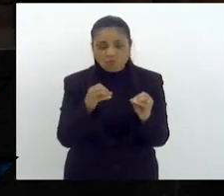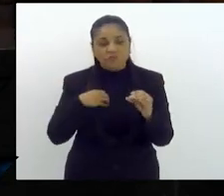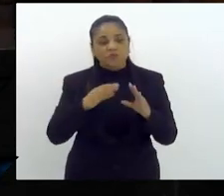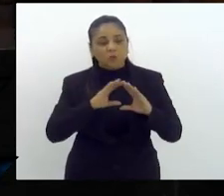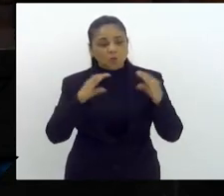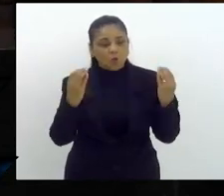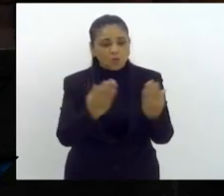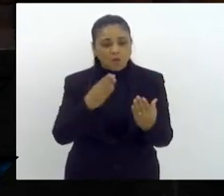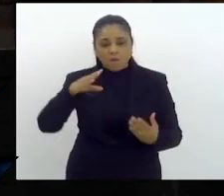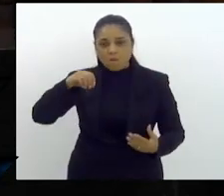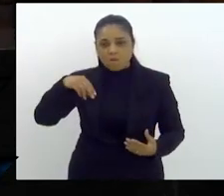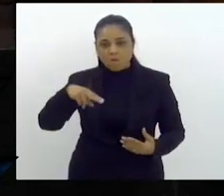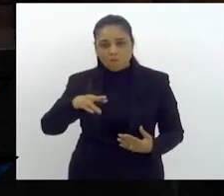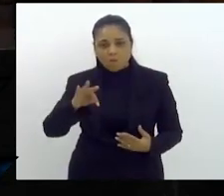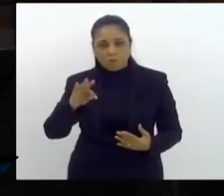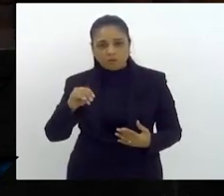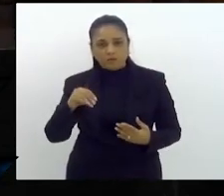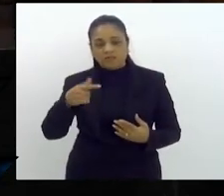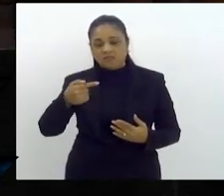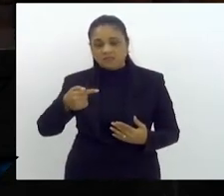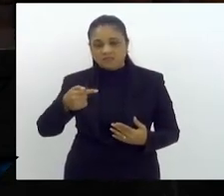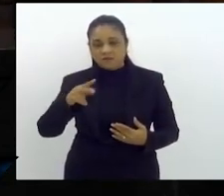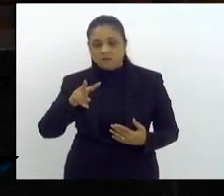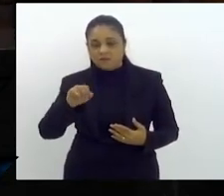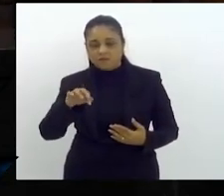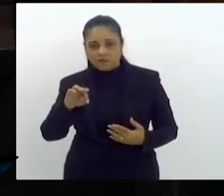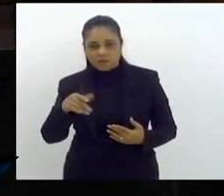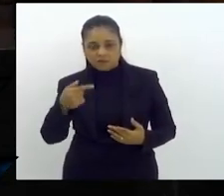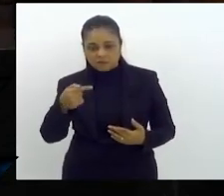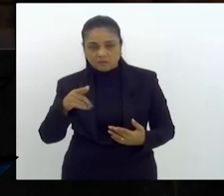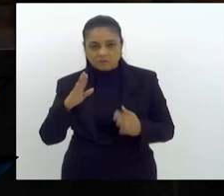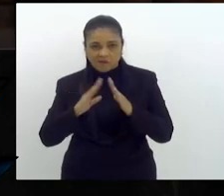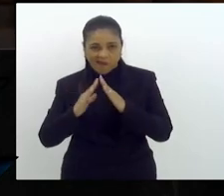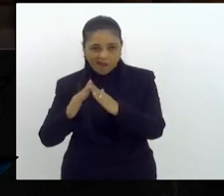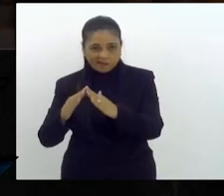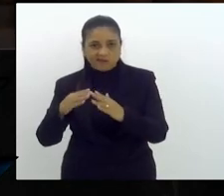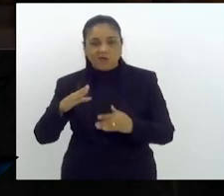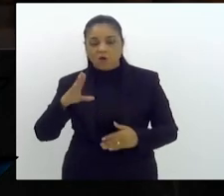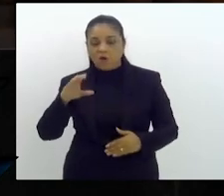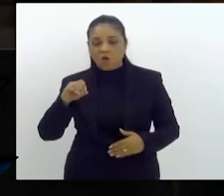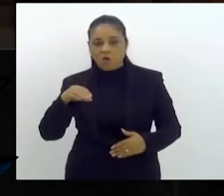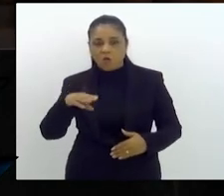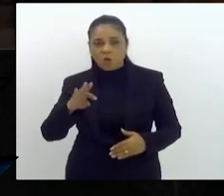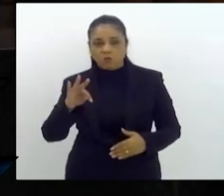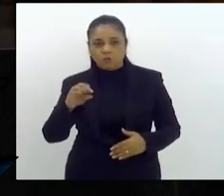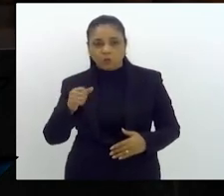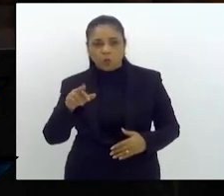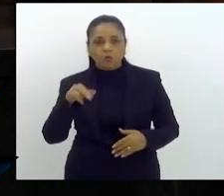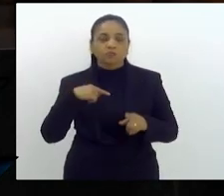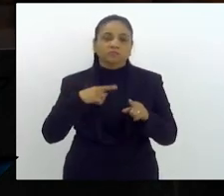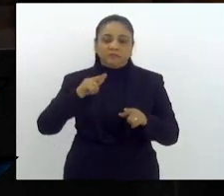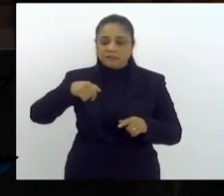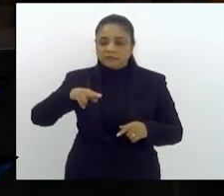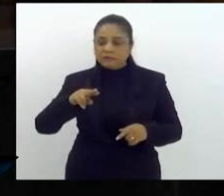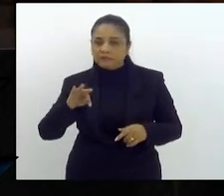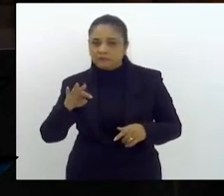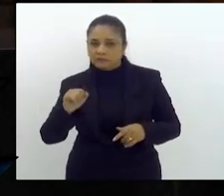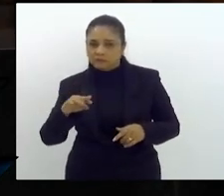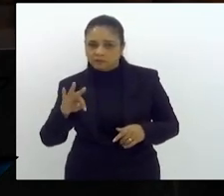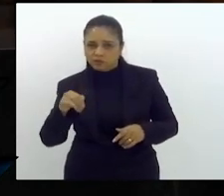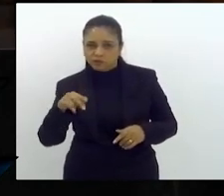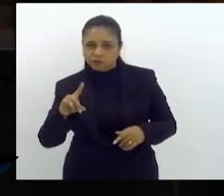comunidade do mundo e da vila das sete casas do Contorno a gente tem gente no que tandinha que vai ser afetada na João Xavier